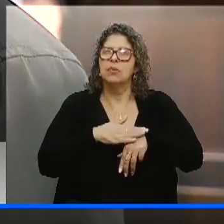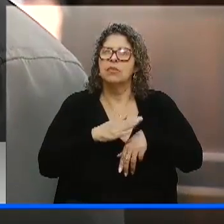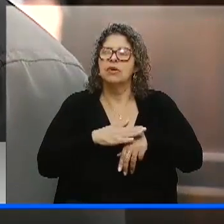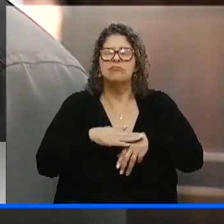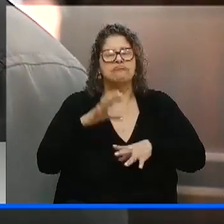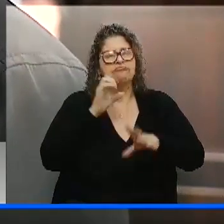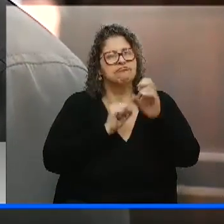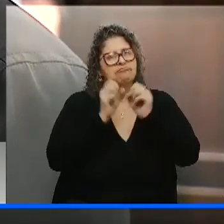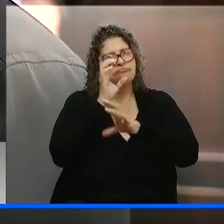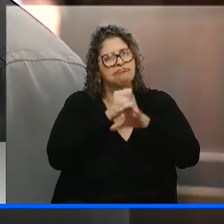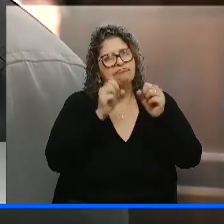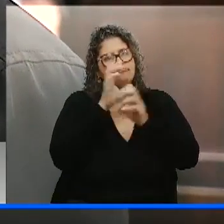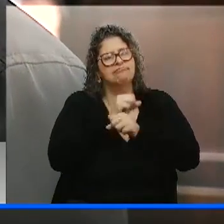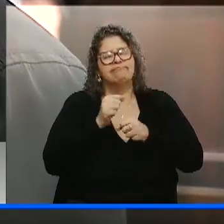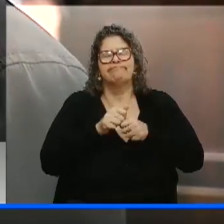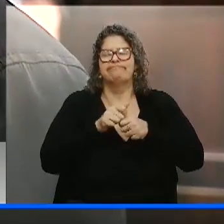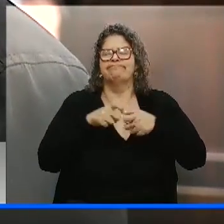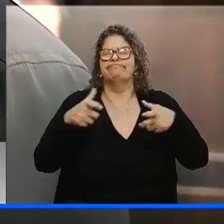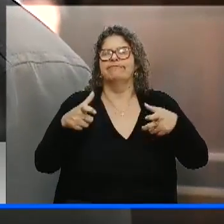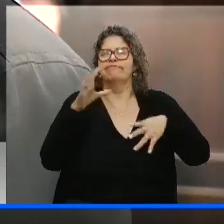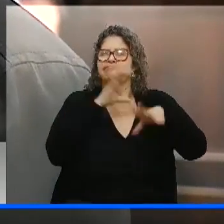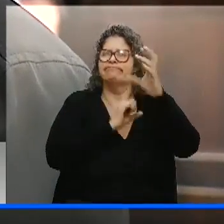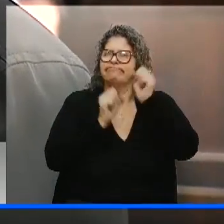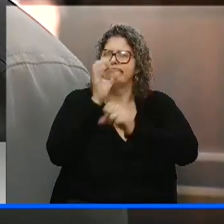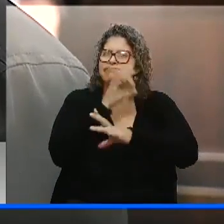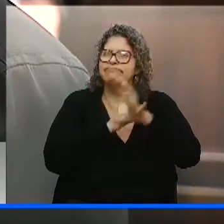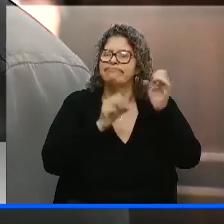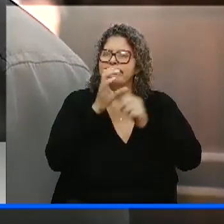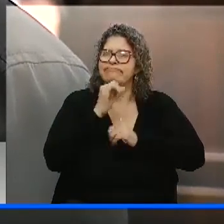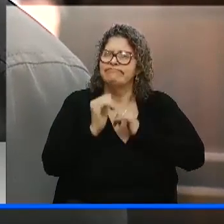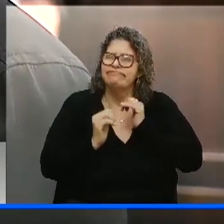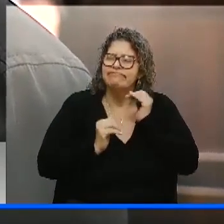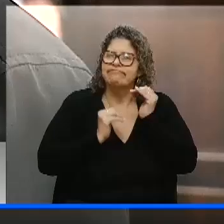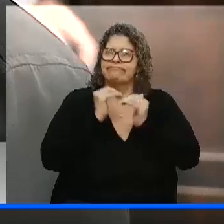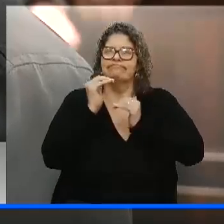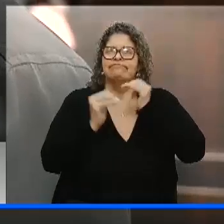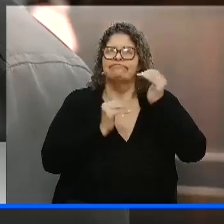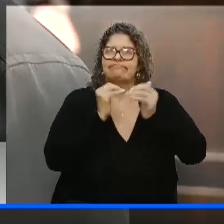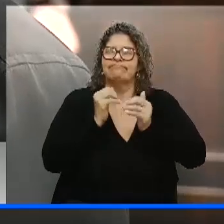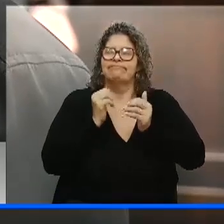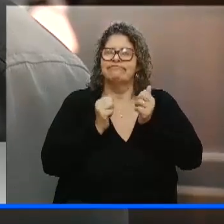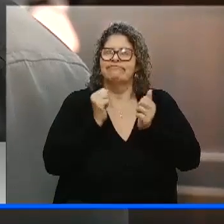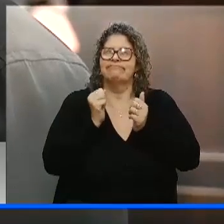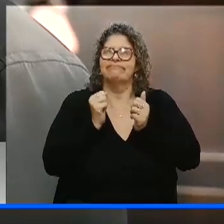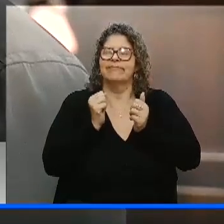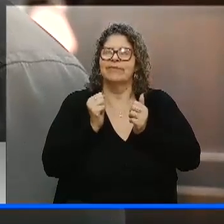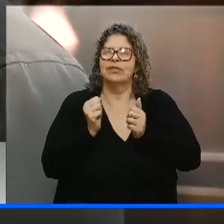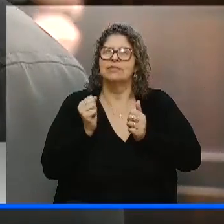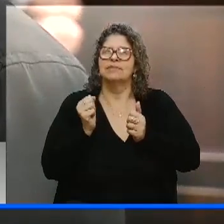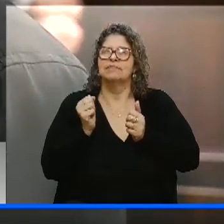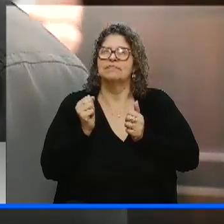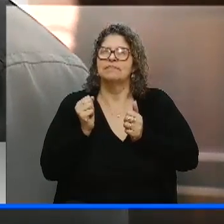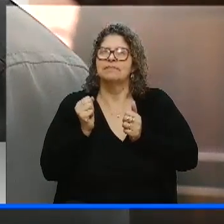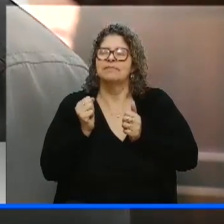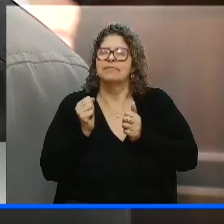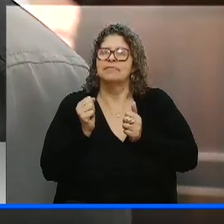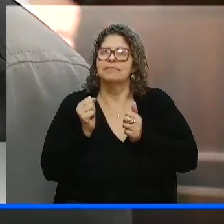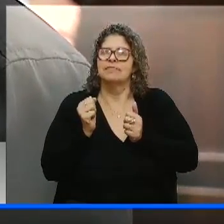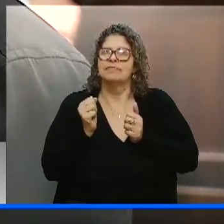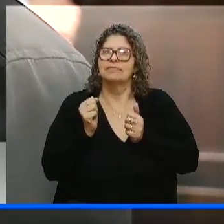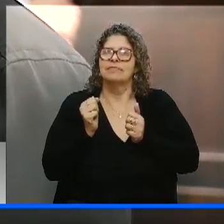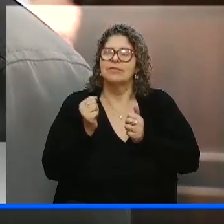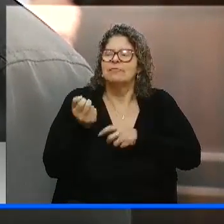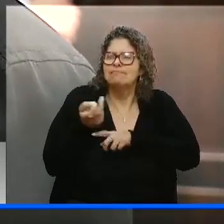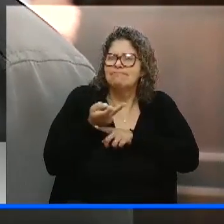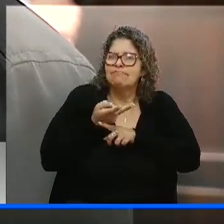aprendizado momento de construção momento de afirmar na há a